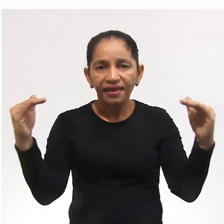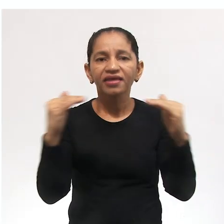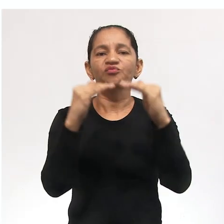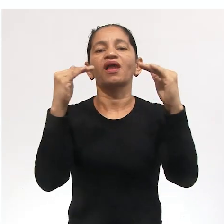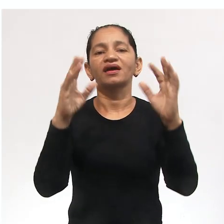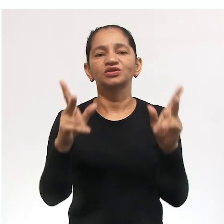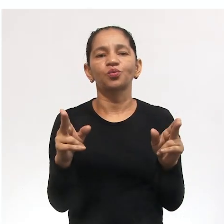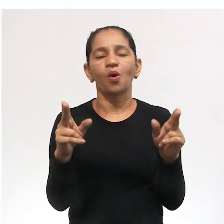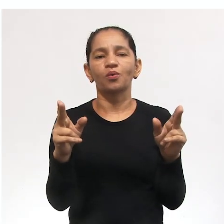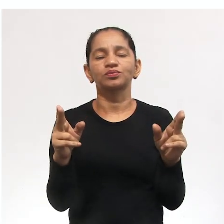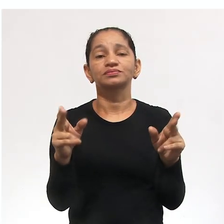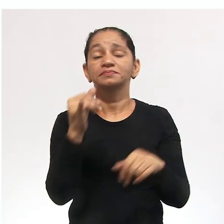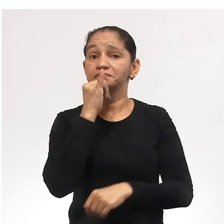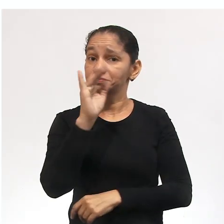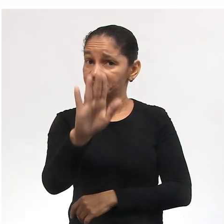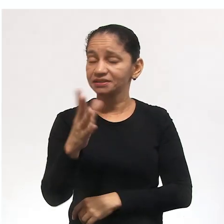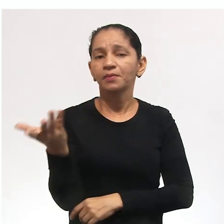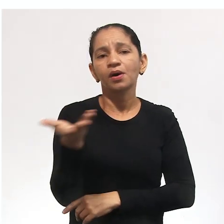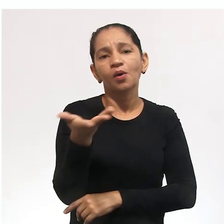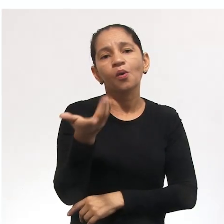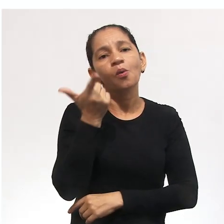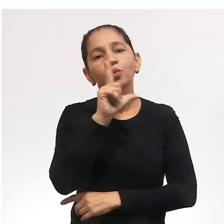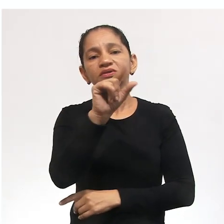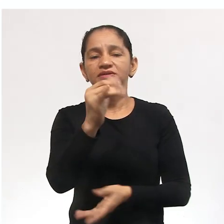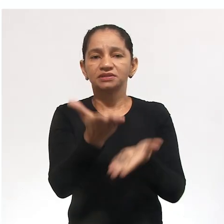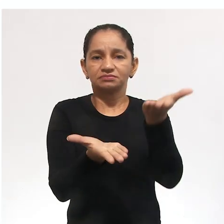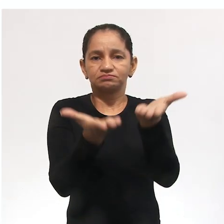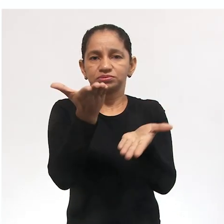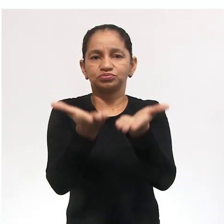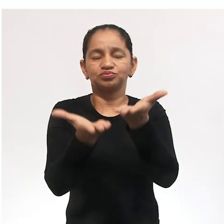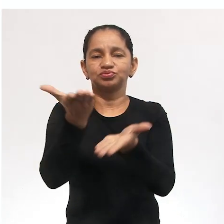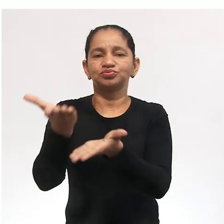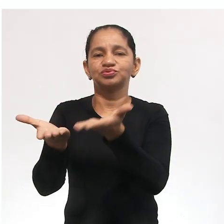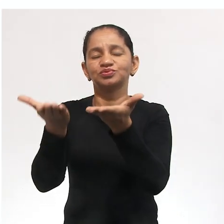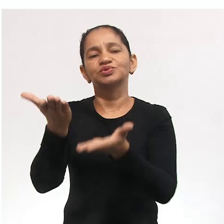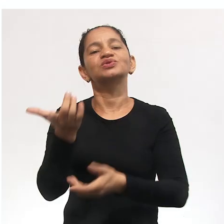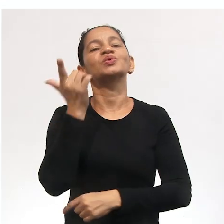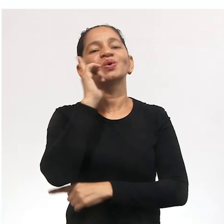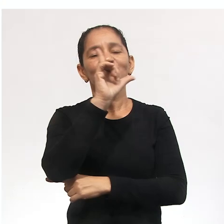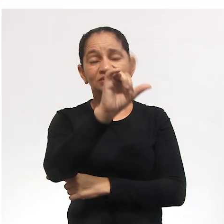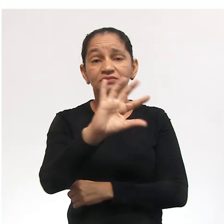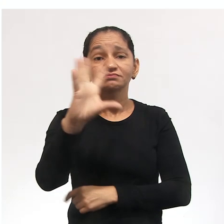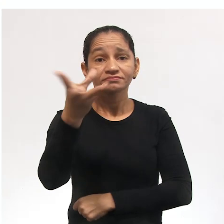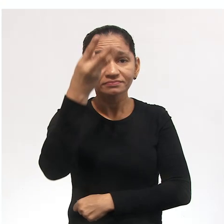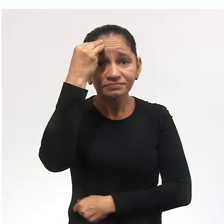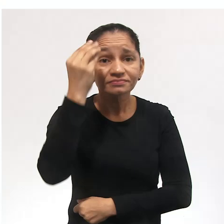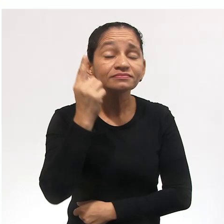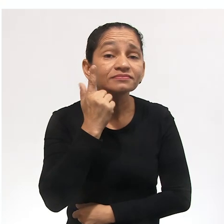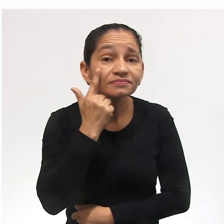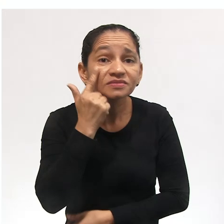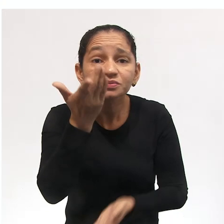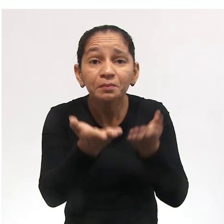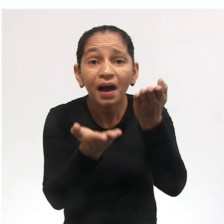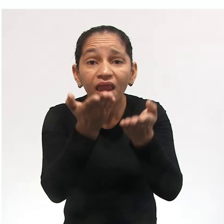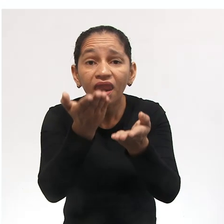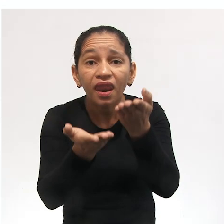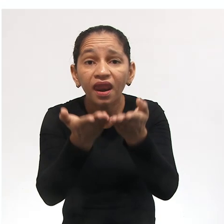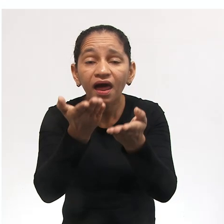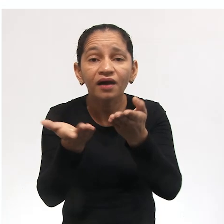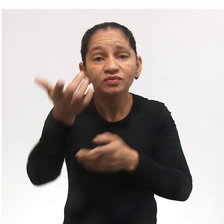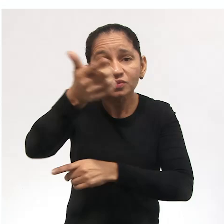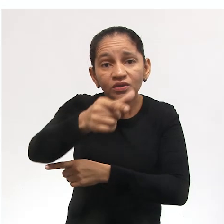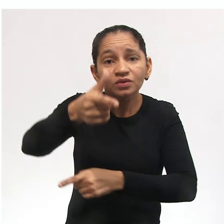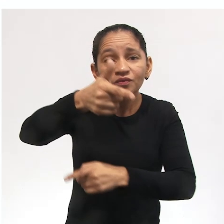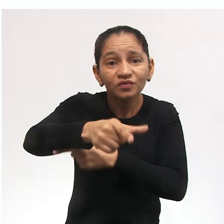se operacionalizar a técnica de balanços sucessivos, a gente vai trabalhar, guarda esse nome aqui, ó, balanços sucessivos,